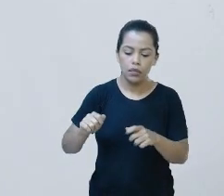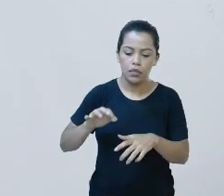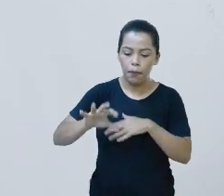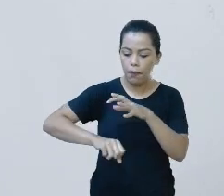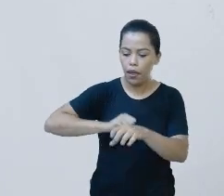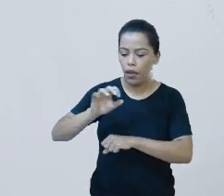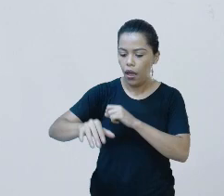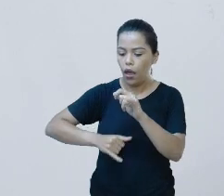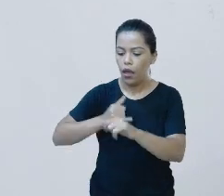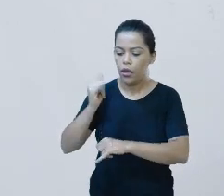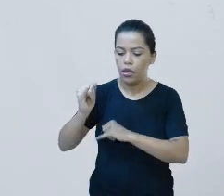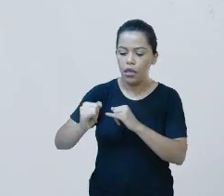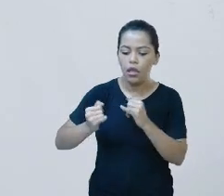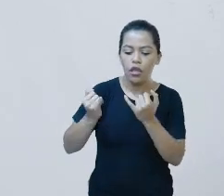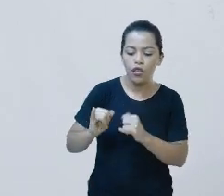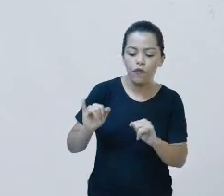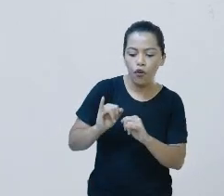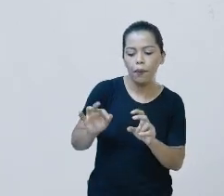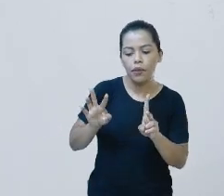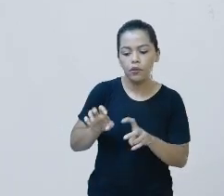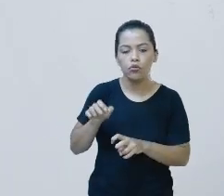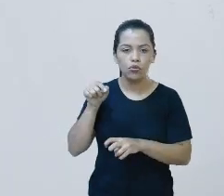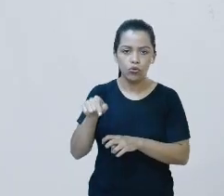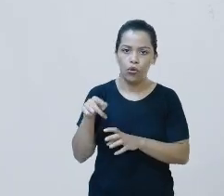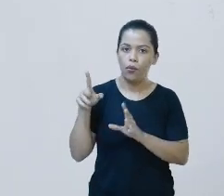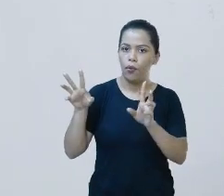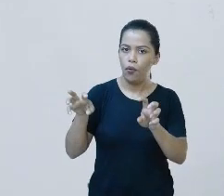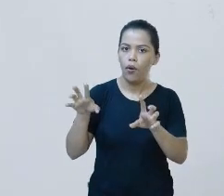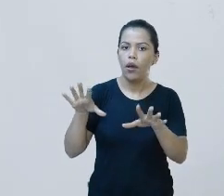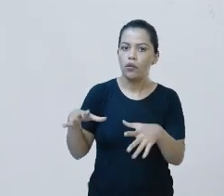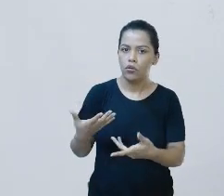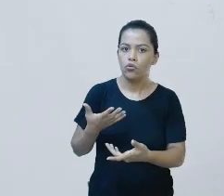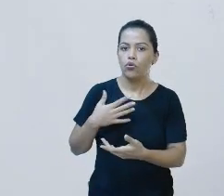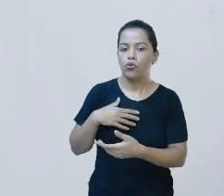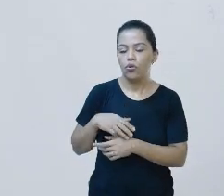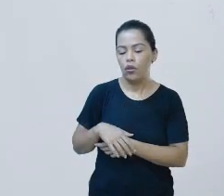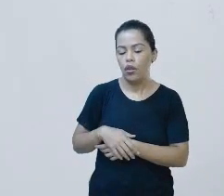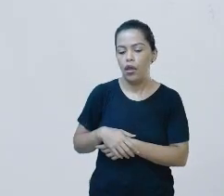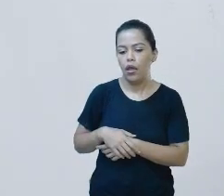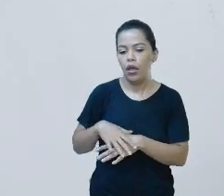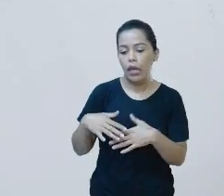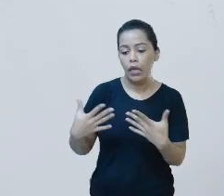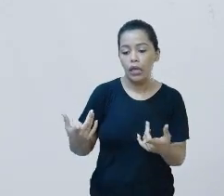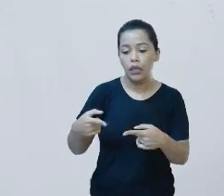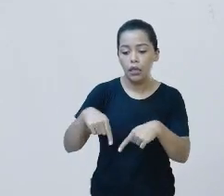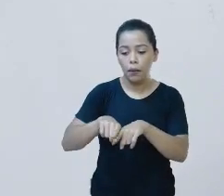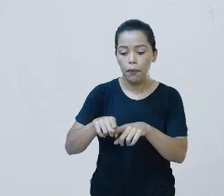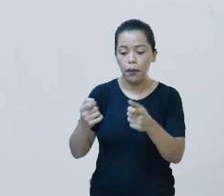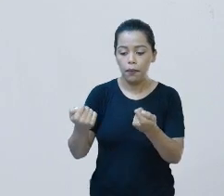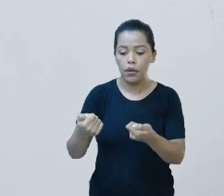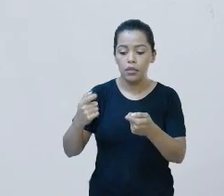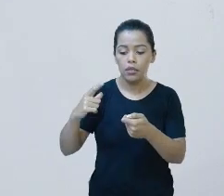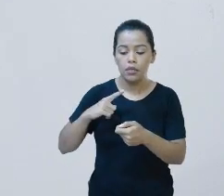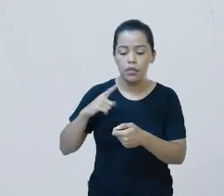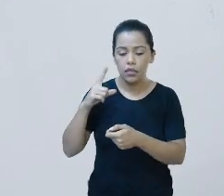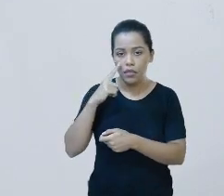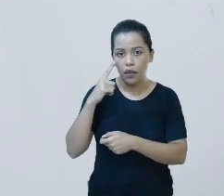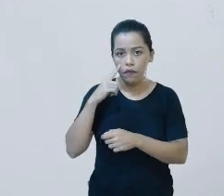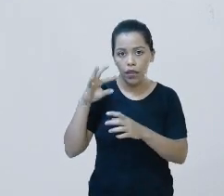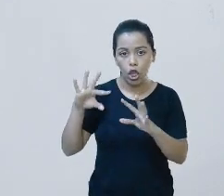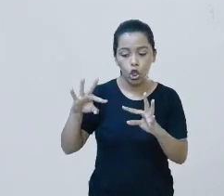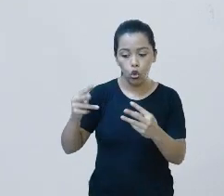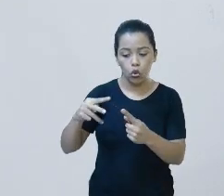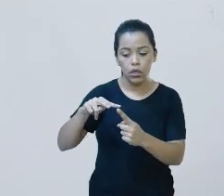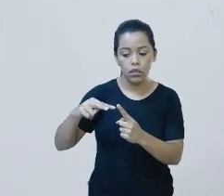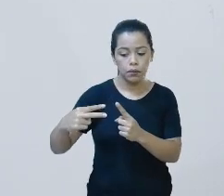com pessoas relevantes para o caso e atenda a todos os lados envolvidos, ou